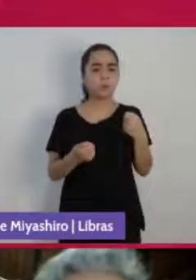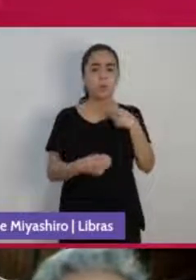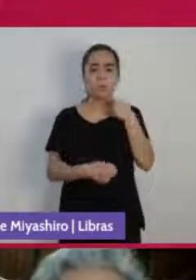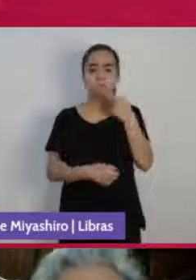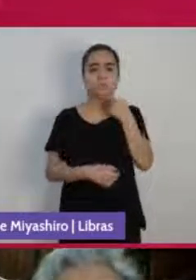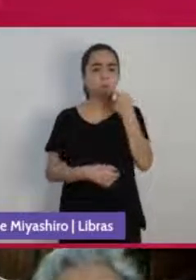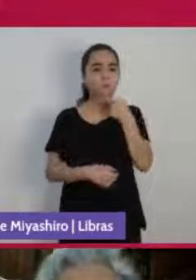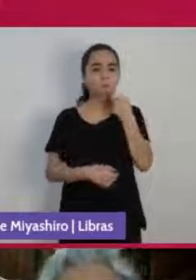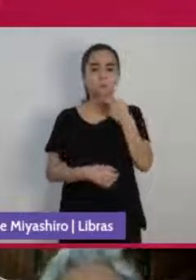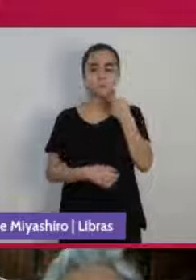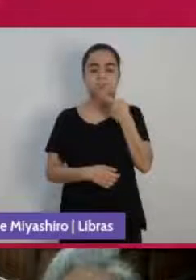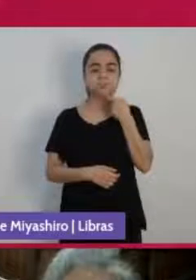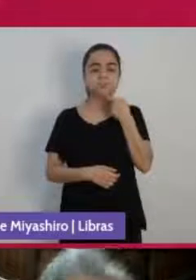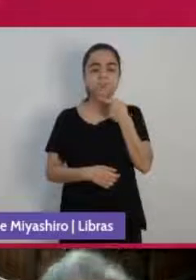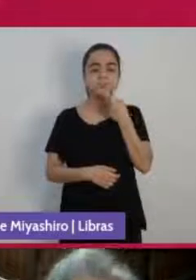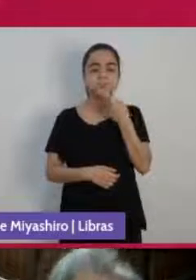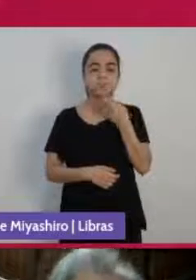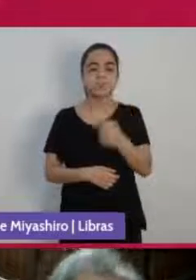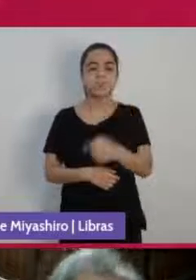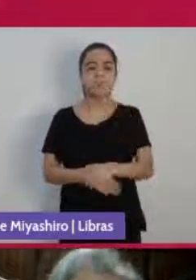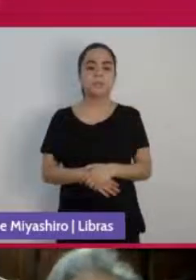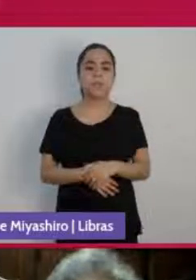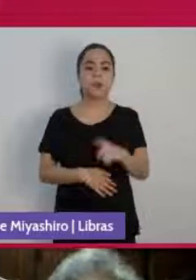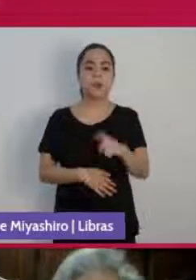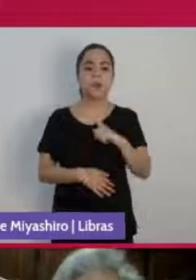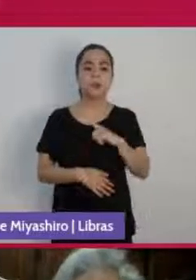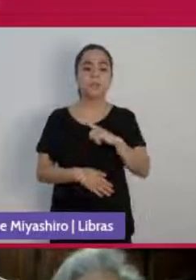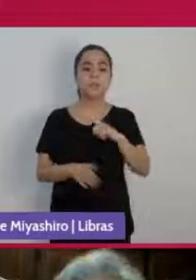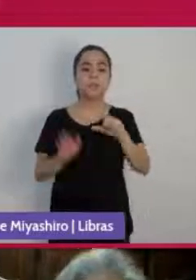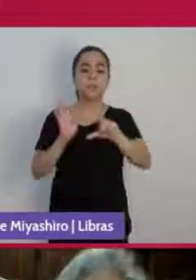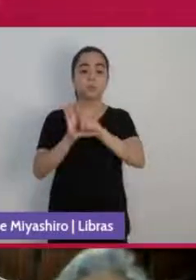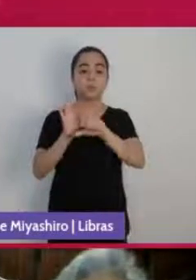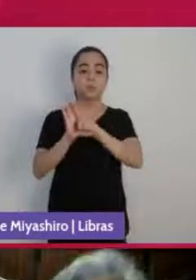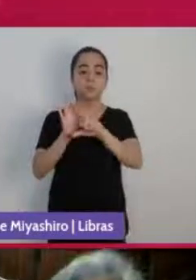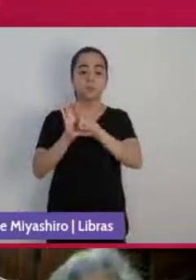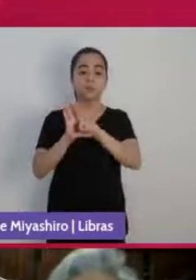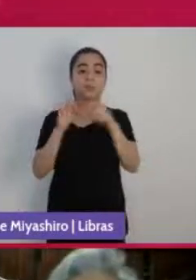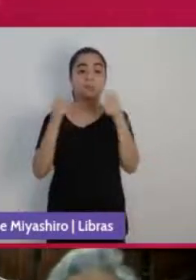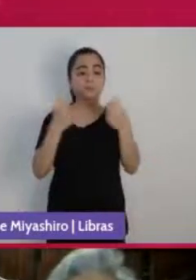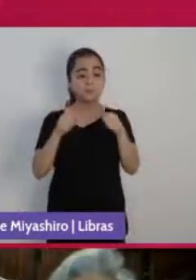funcionando. Existe uma lei que fala que ele tem que